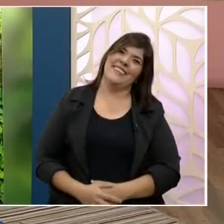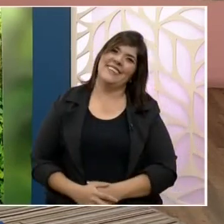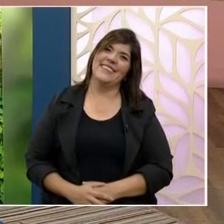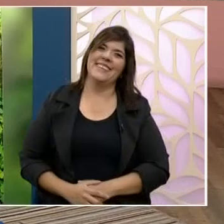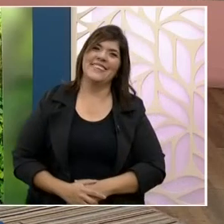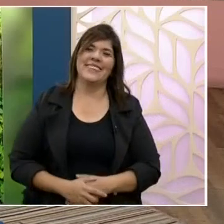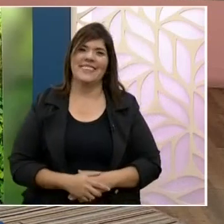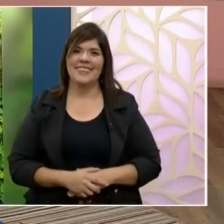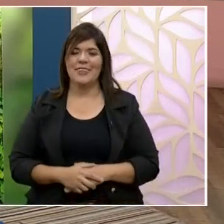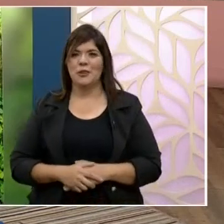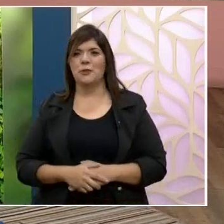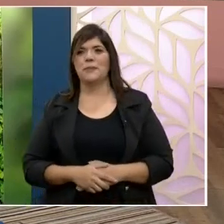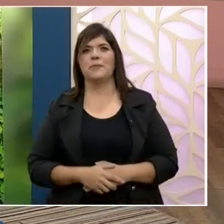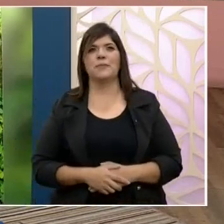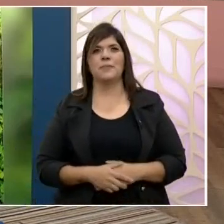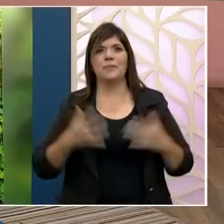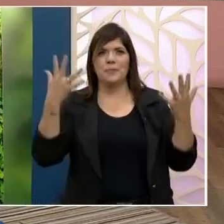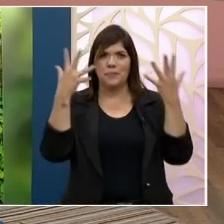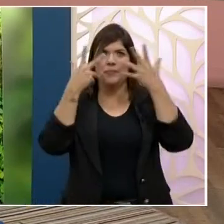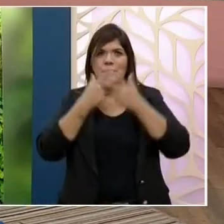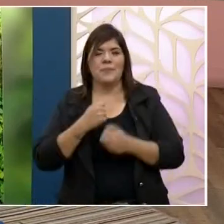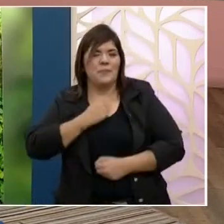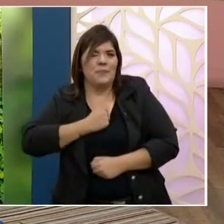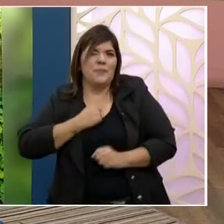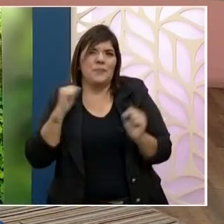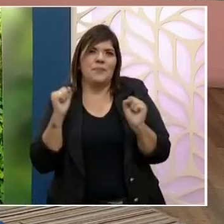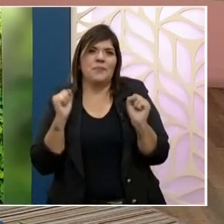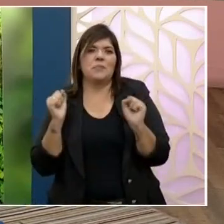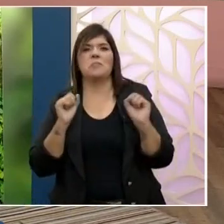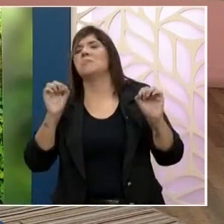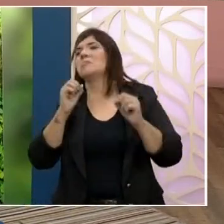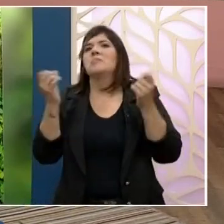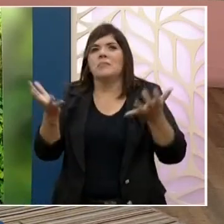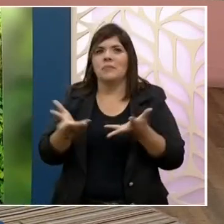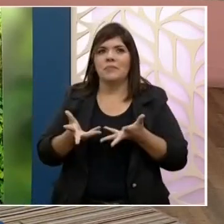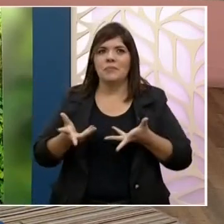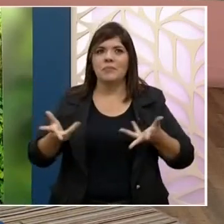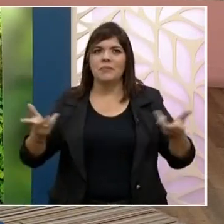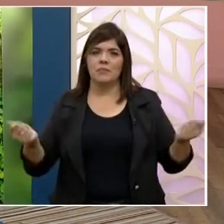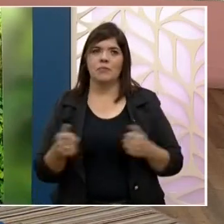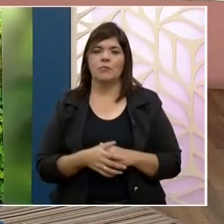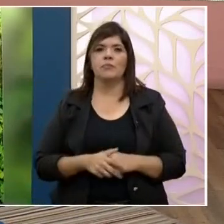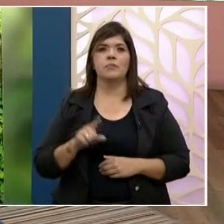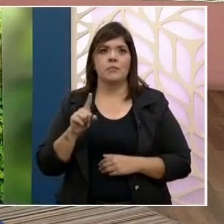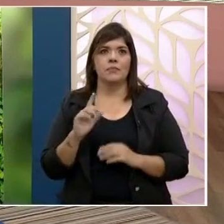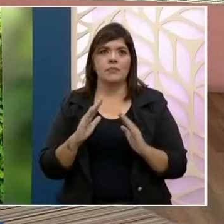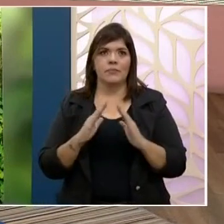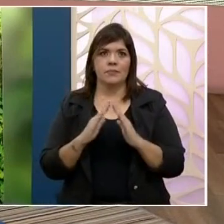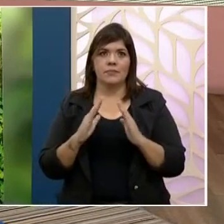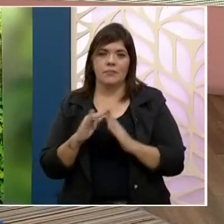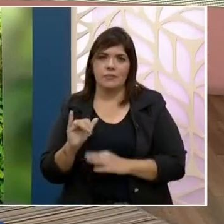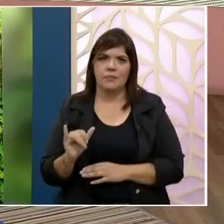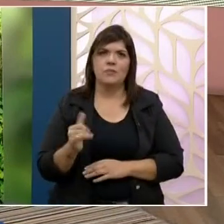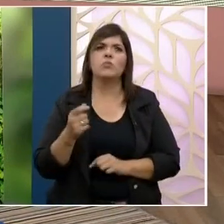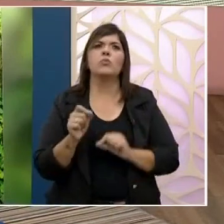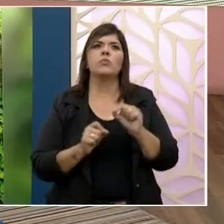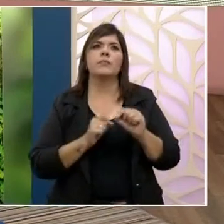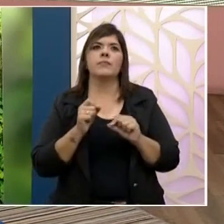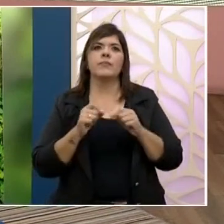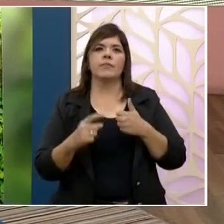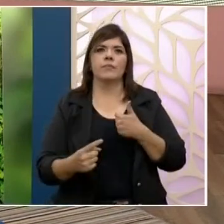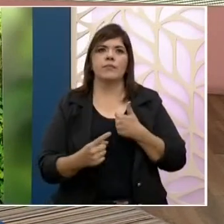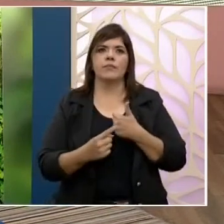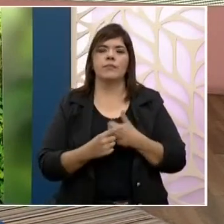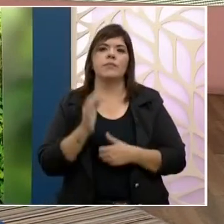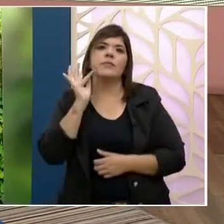Amém. Que bonito. Adoramos, viu? Que bonito. Que show. Que show, minha gente. Você de casa, aproveita para seguir a